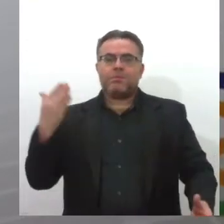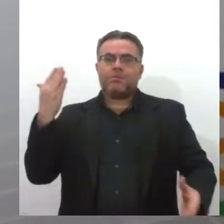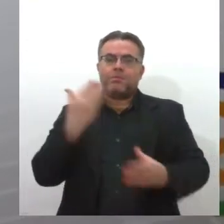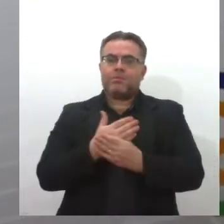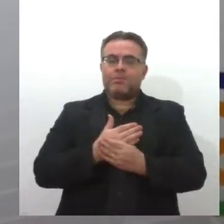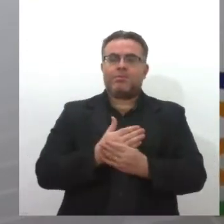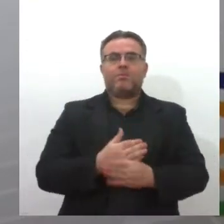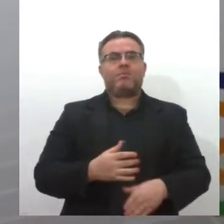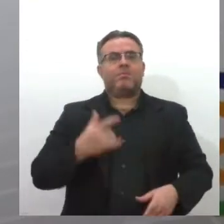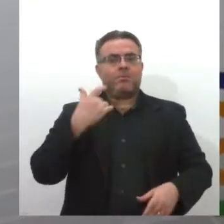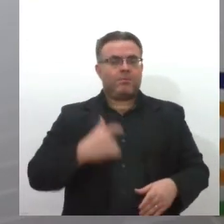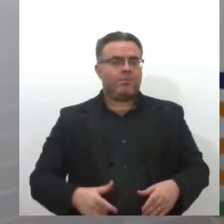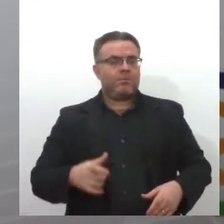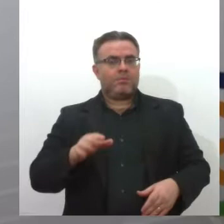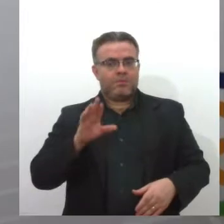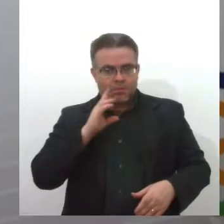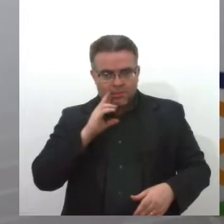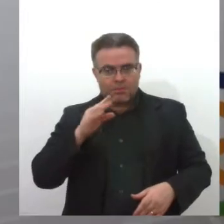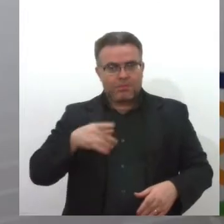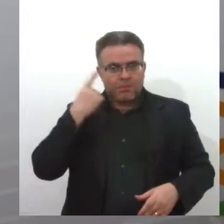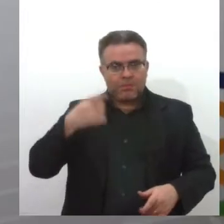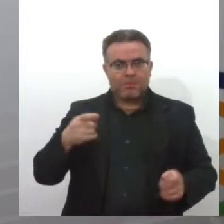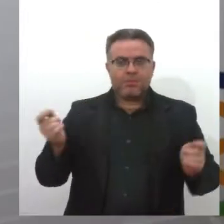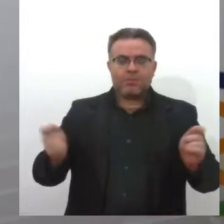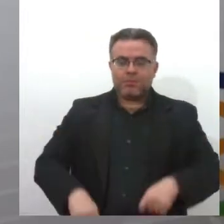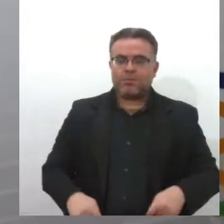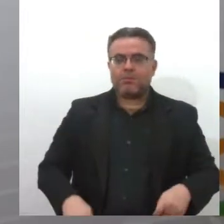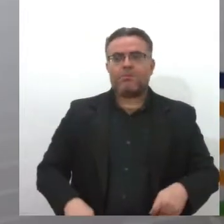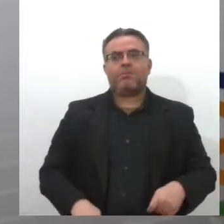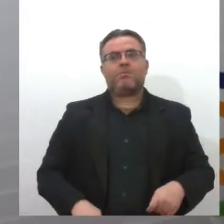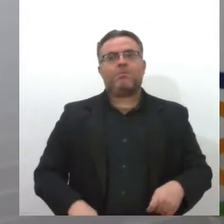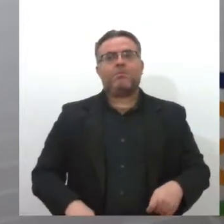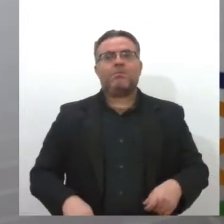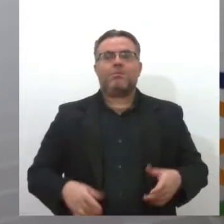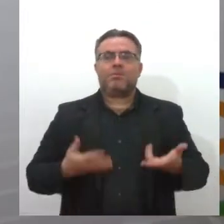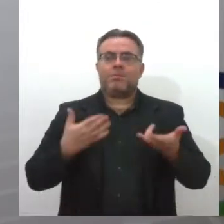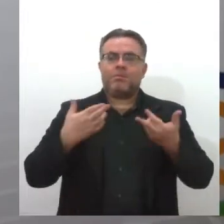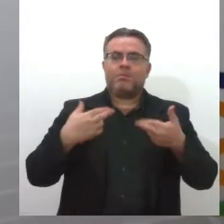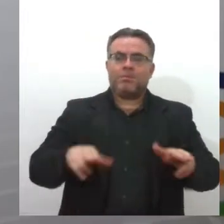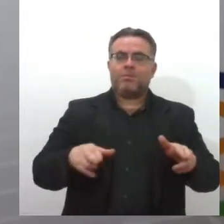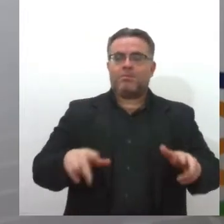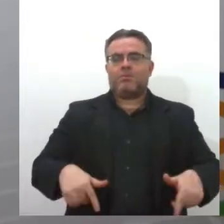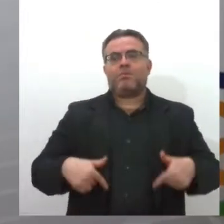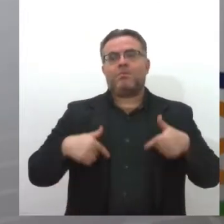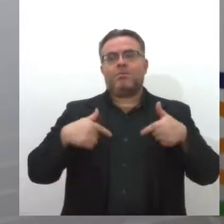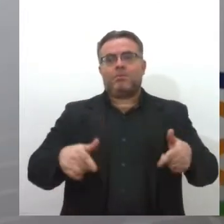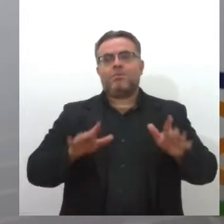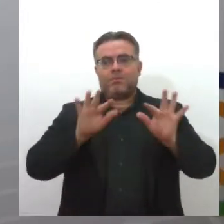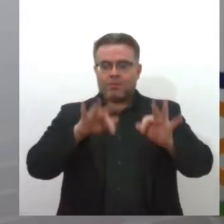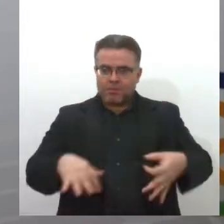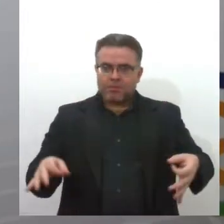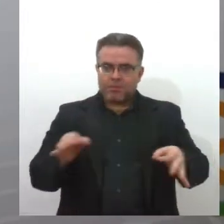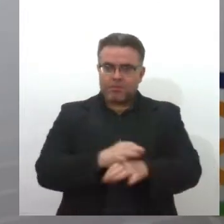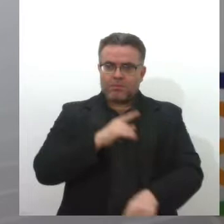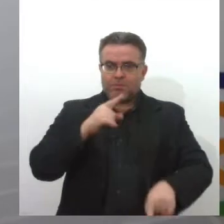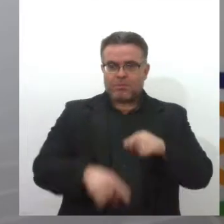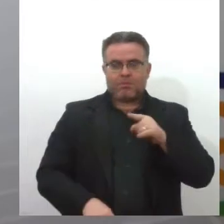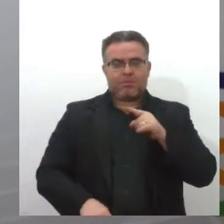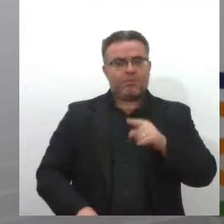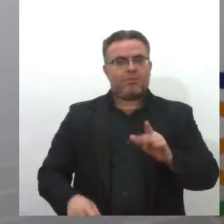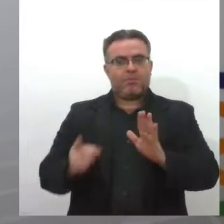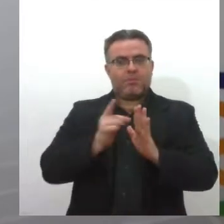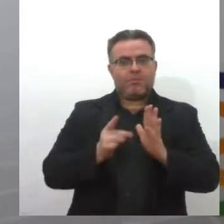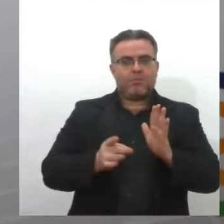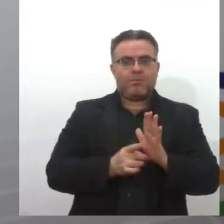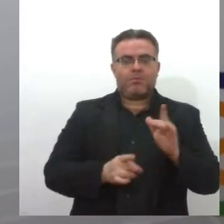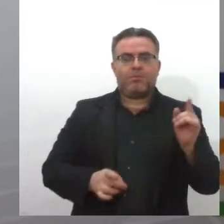nome, do deputado Rodrigo Valadares, para que seja sustado, para que seja encerrado, para que seja proibido este decreto do prefeito